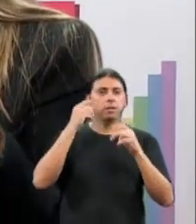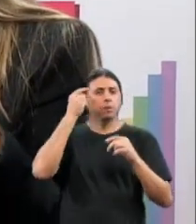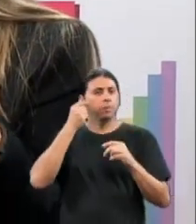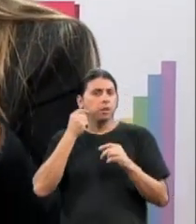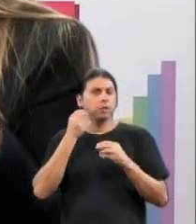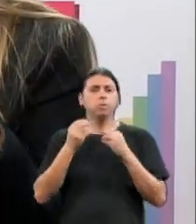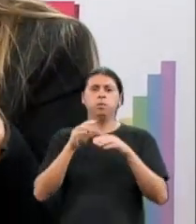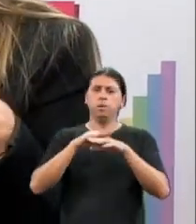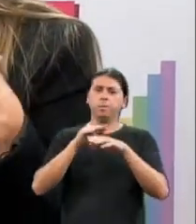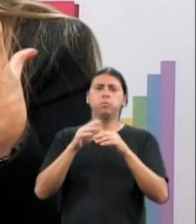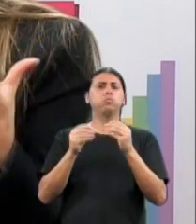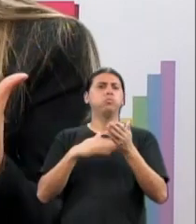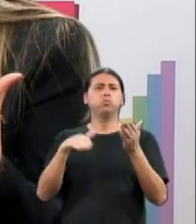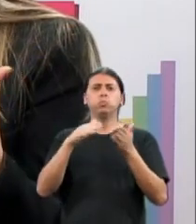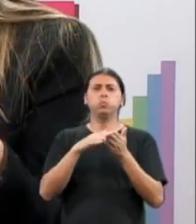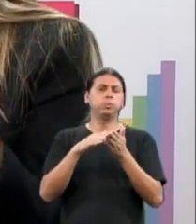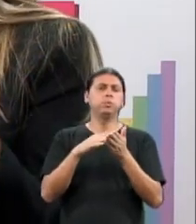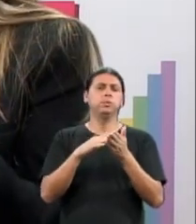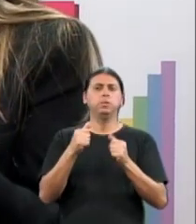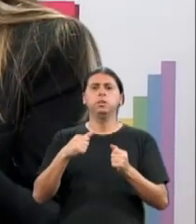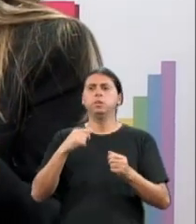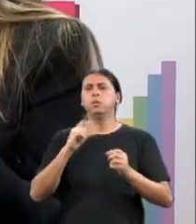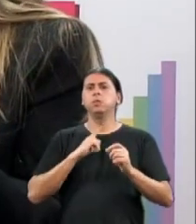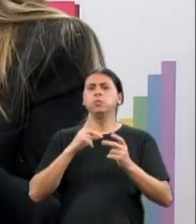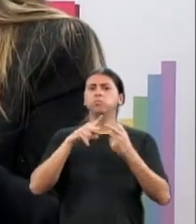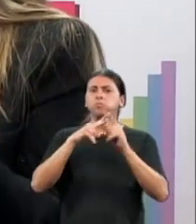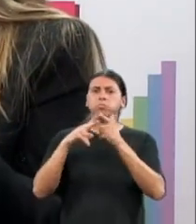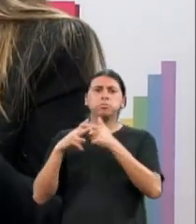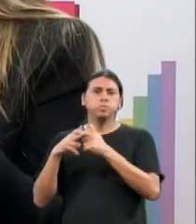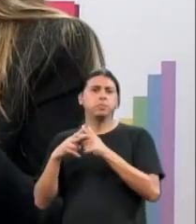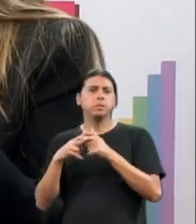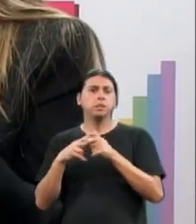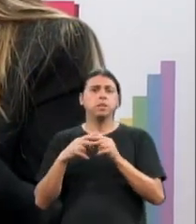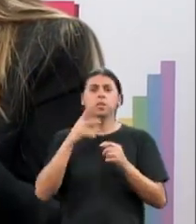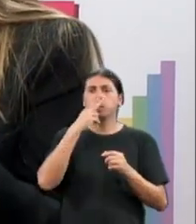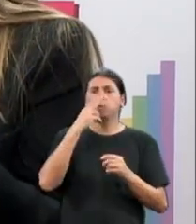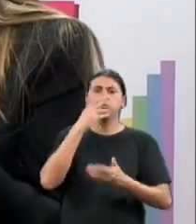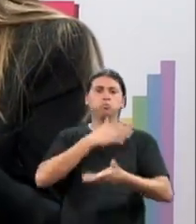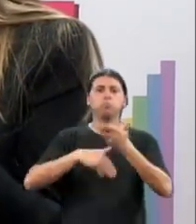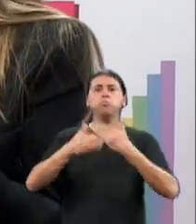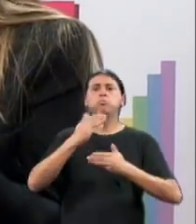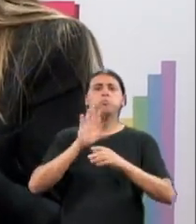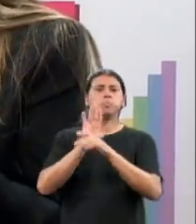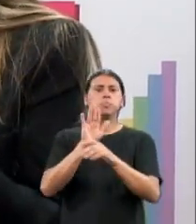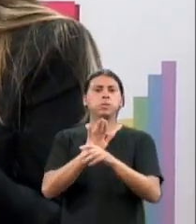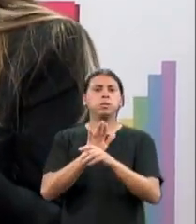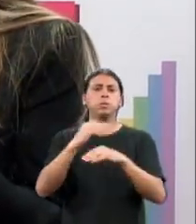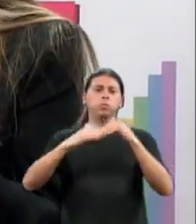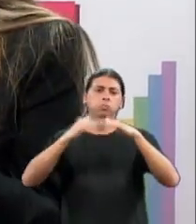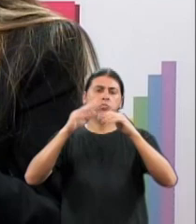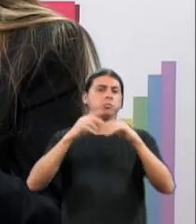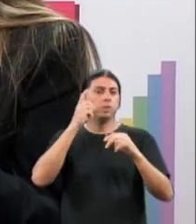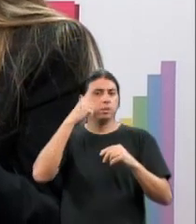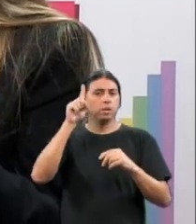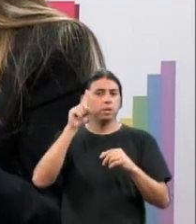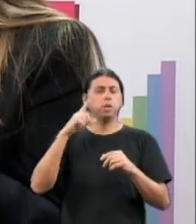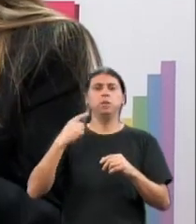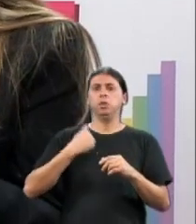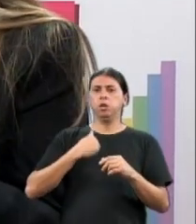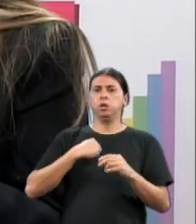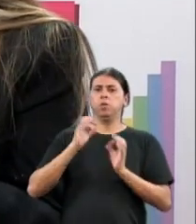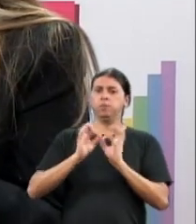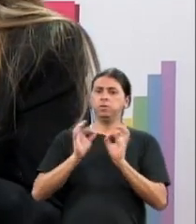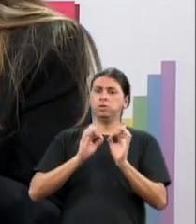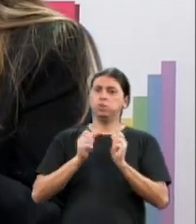mão. Todo esse aparato, ele me diz, ele auxilia na construção da ideia que eu estou desenvolvendo